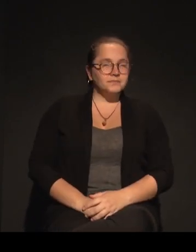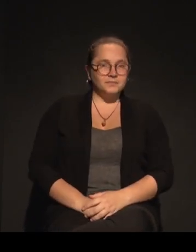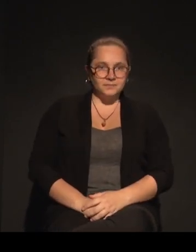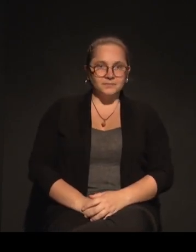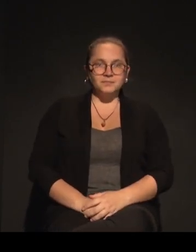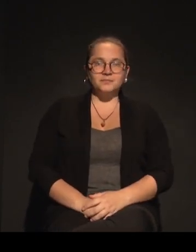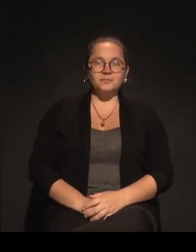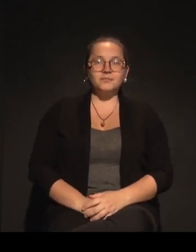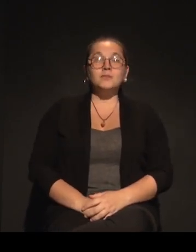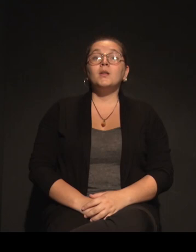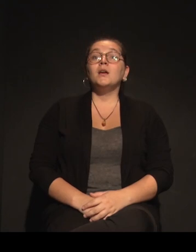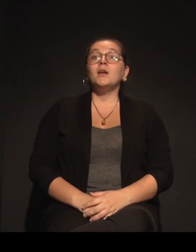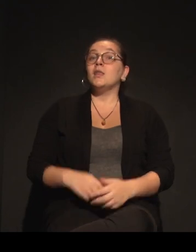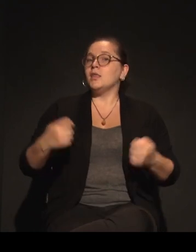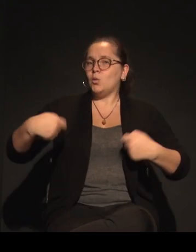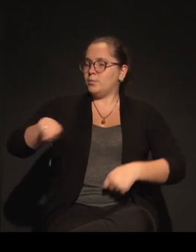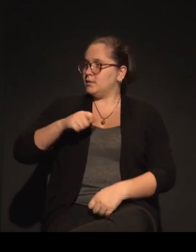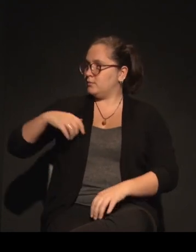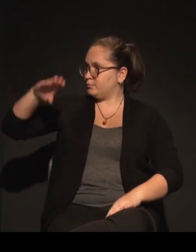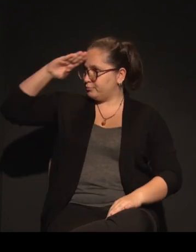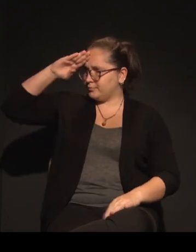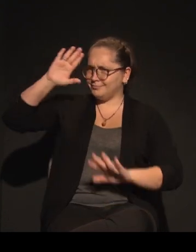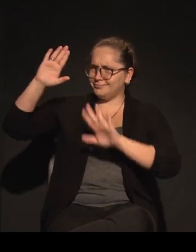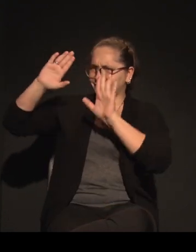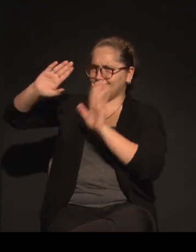precisa bater continência não